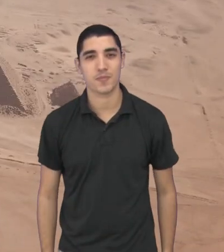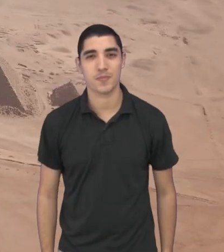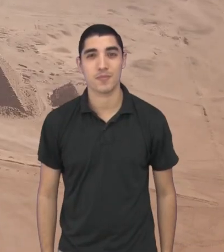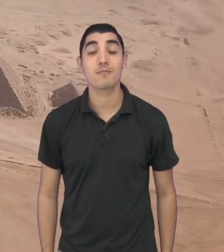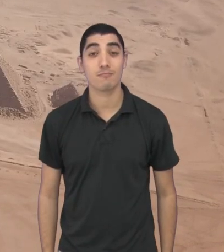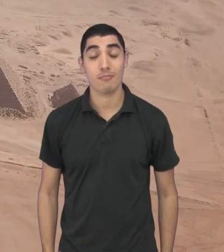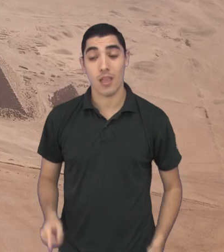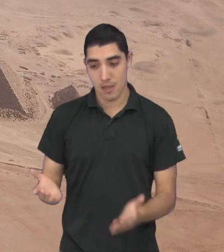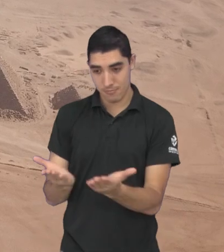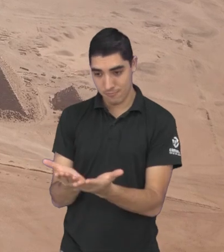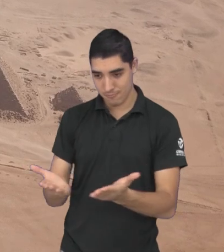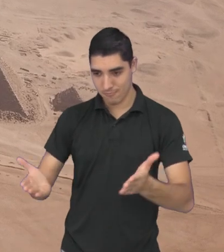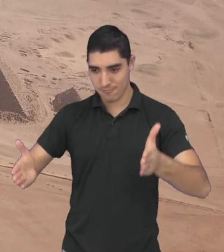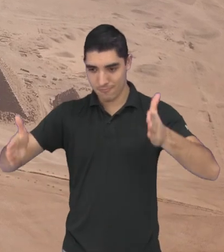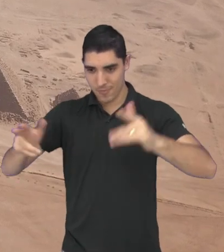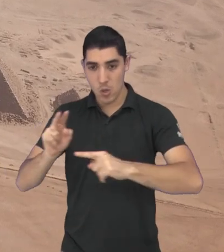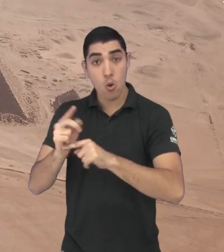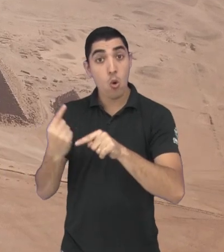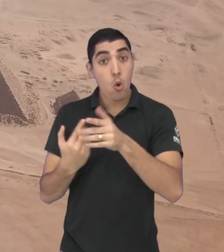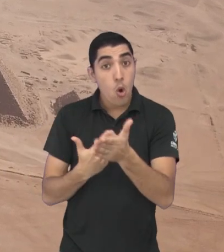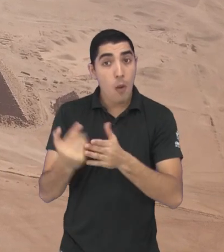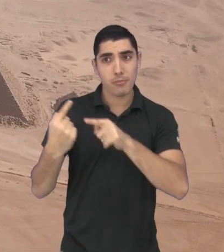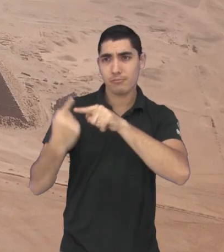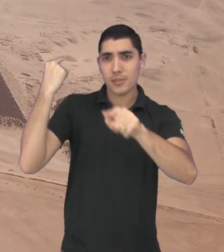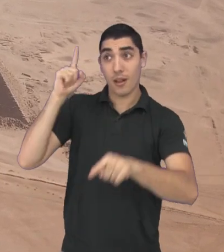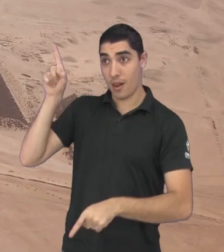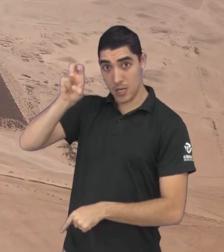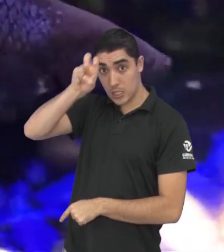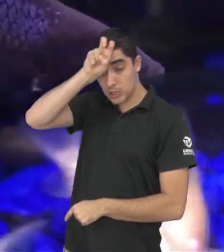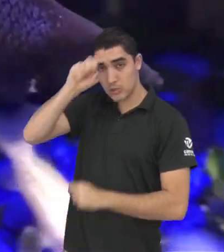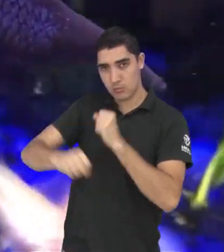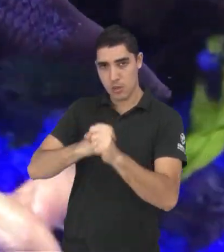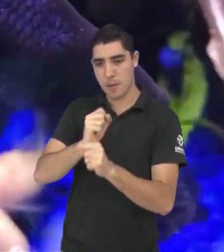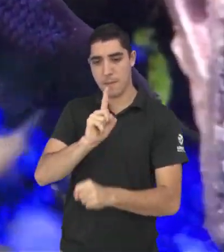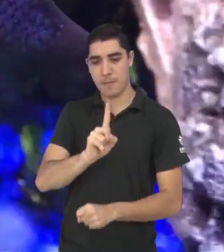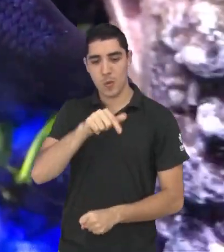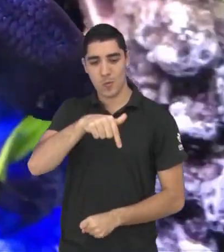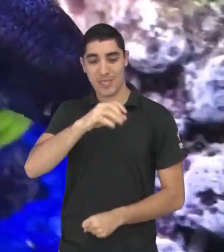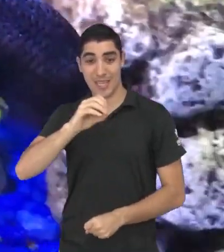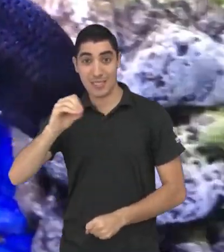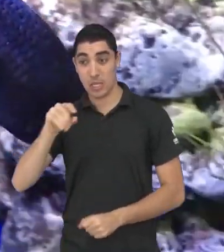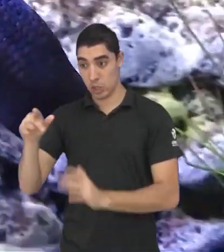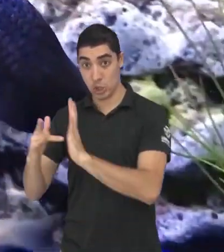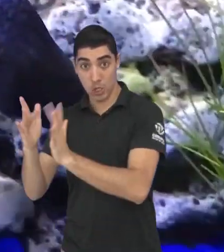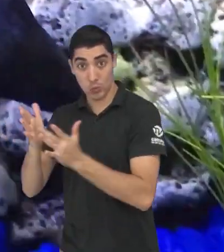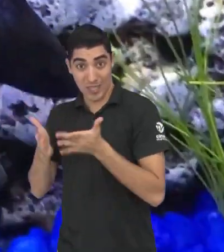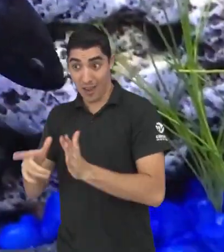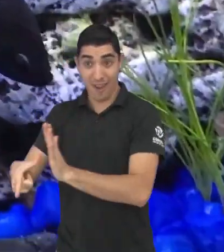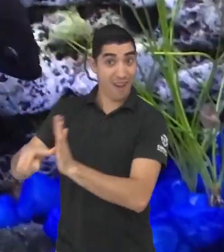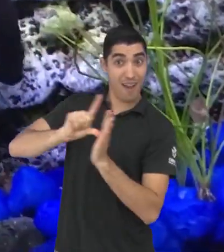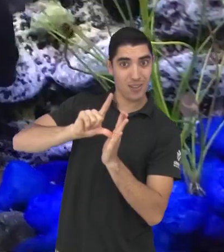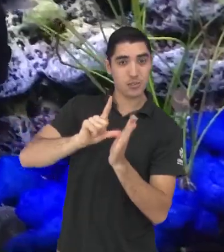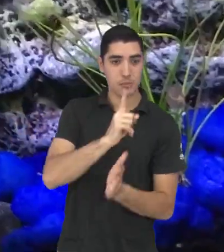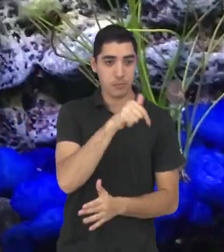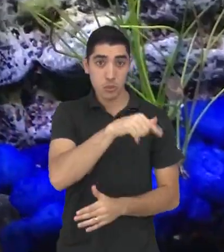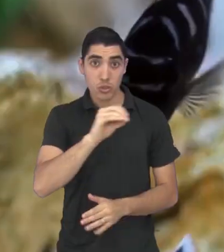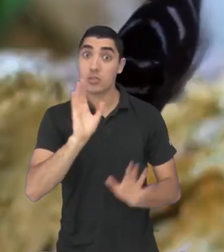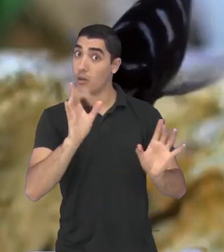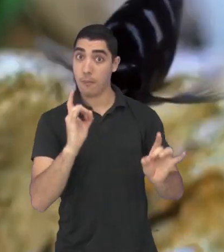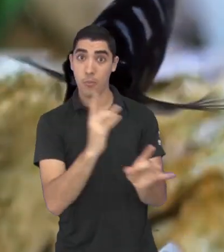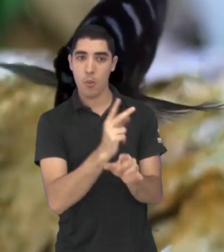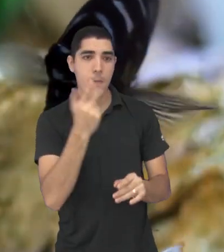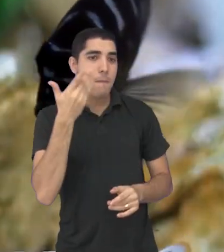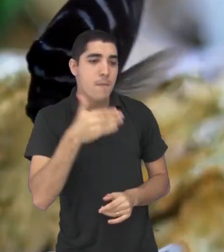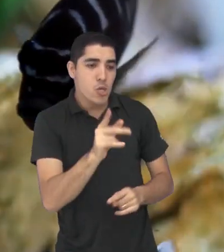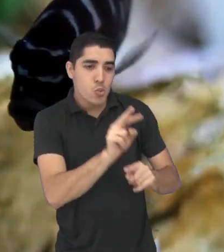O aquarismo surgiu em civilizações antigas. No Egito, em 1700 a.C., por exemplo, já existia.